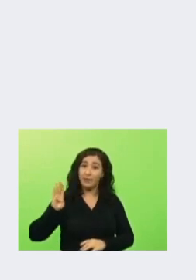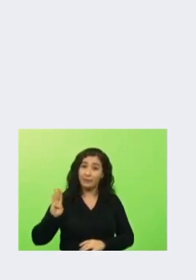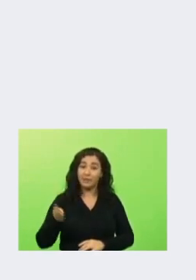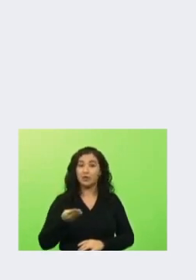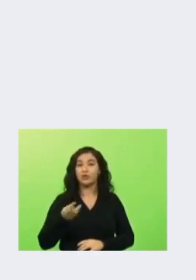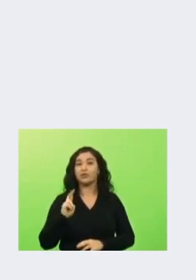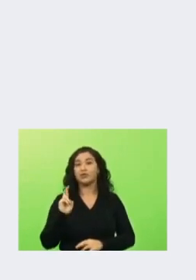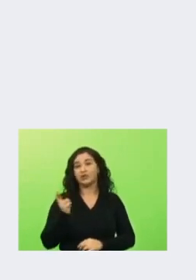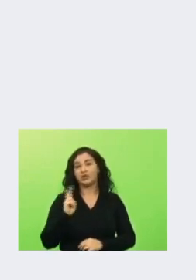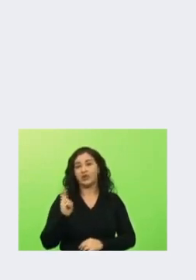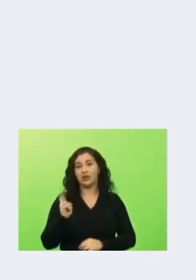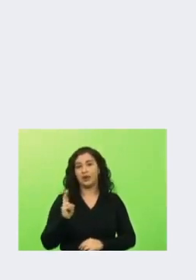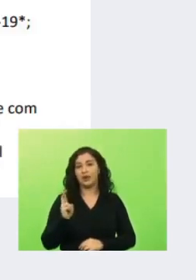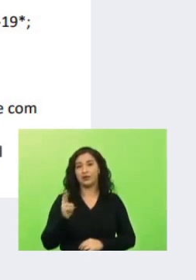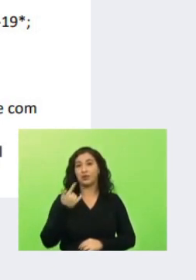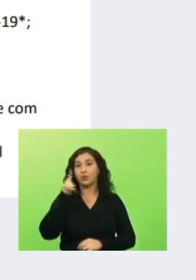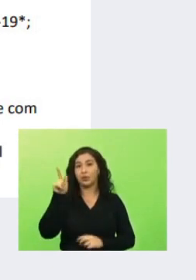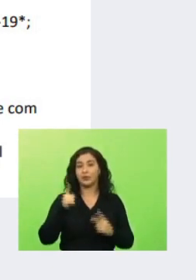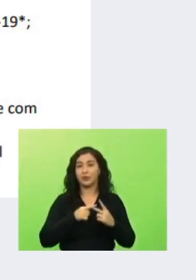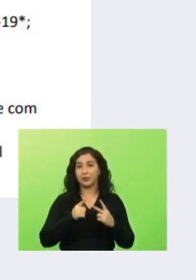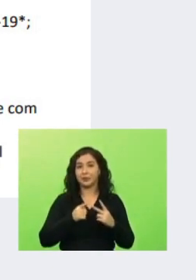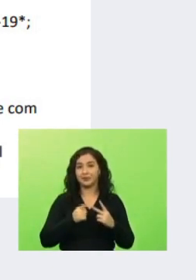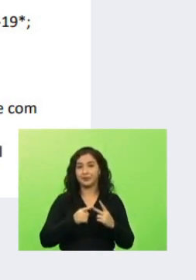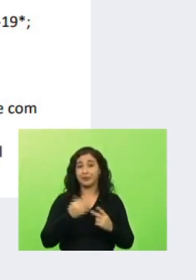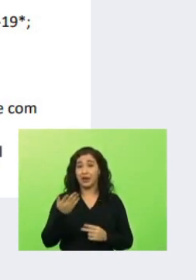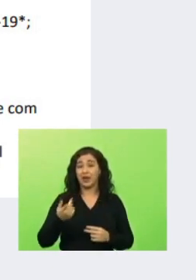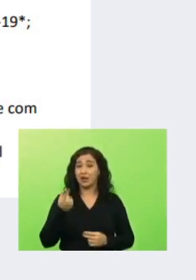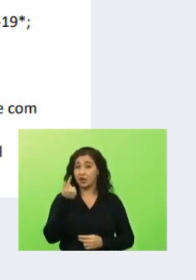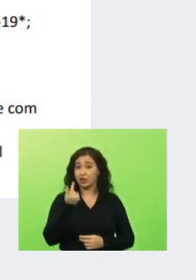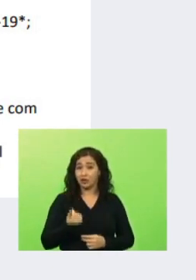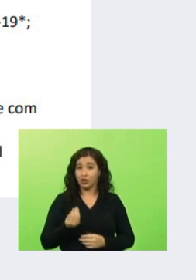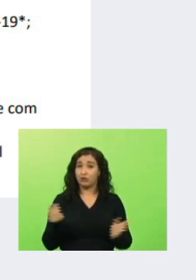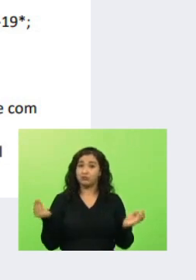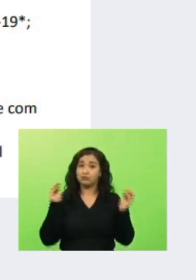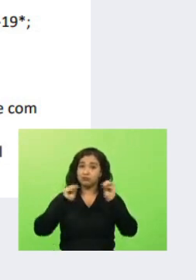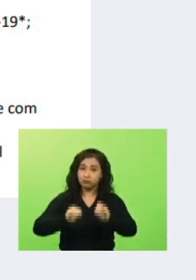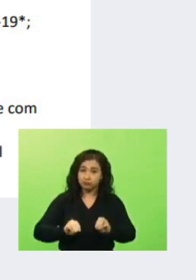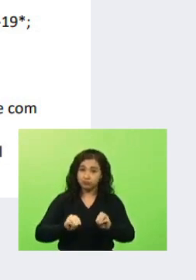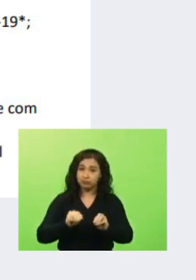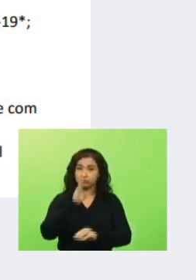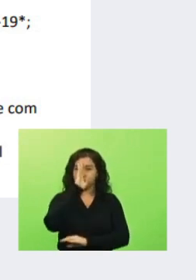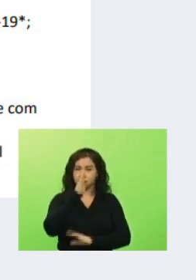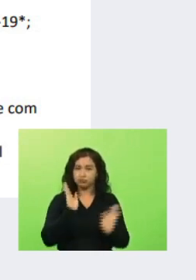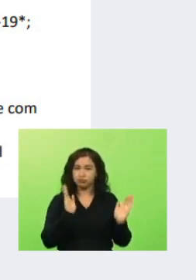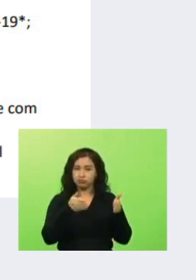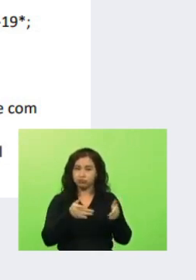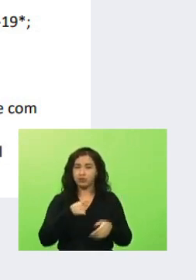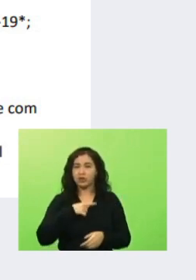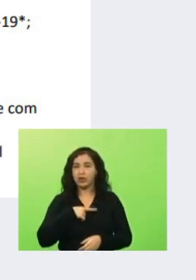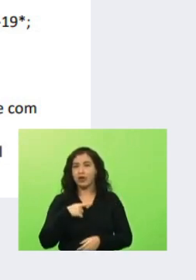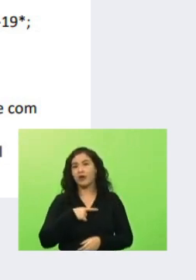bilhões de reais. Pode pôr mais um, por favor. E olha esse dinheiro sendo investido e direcionado aí. Foram